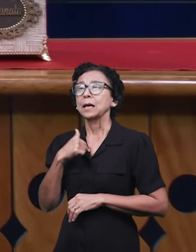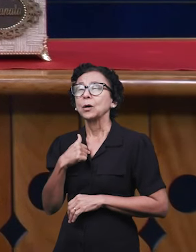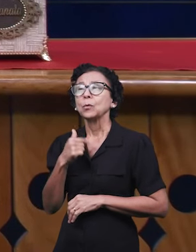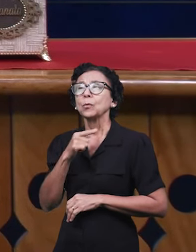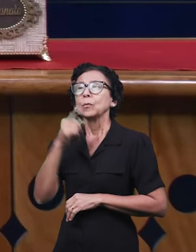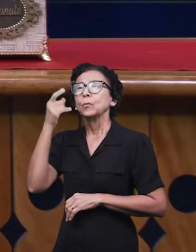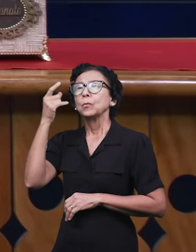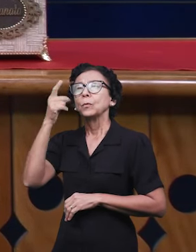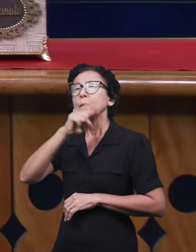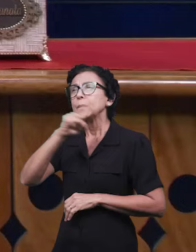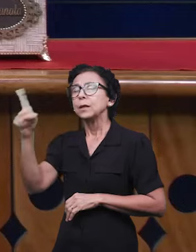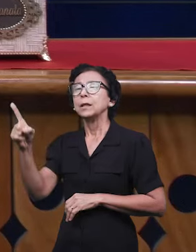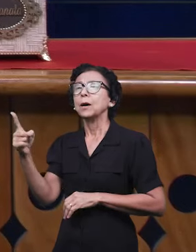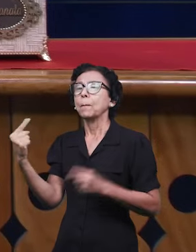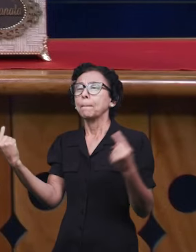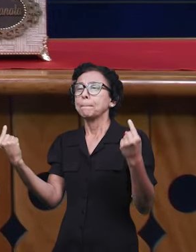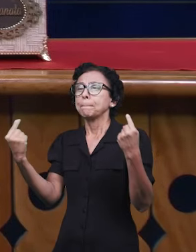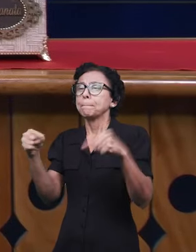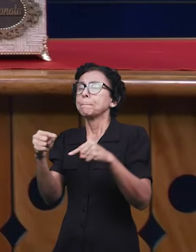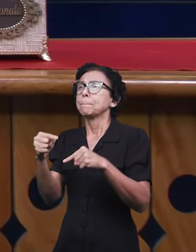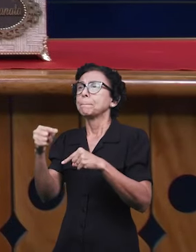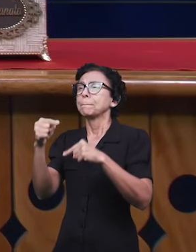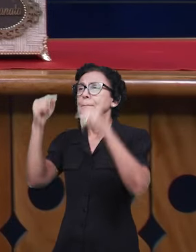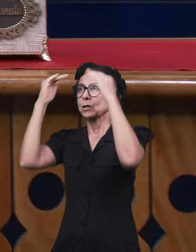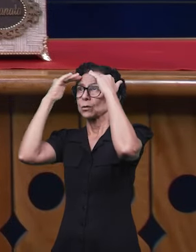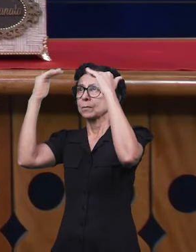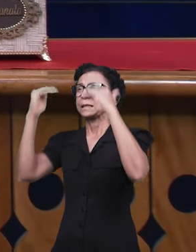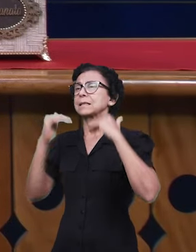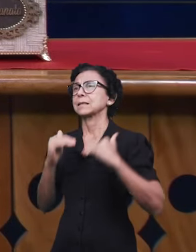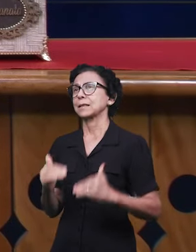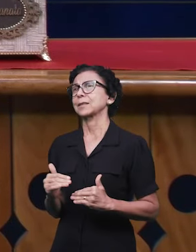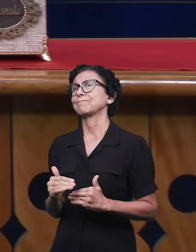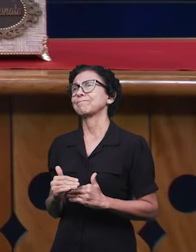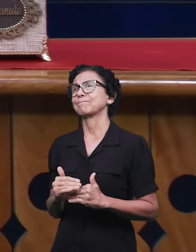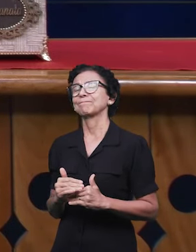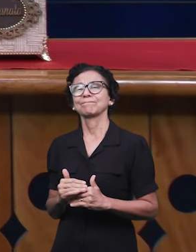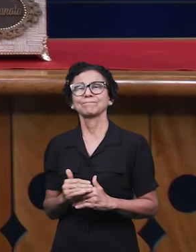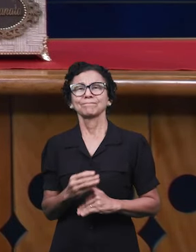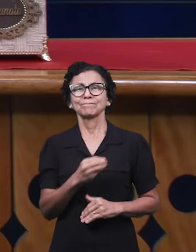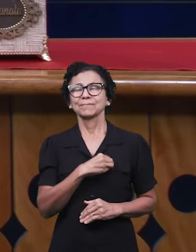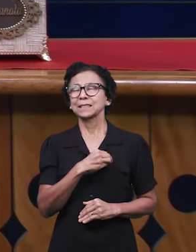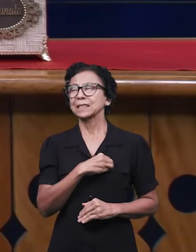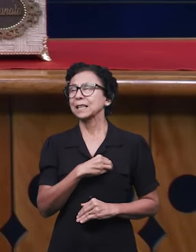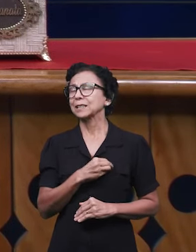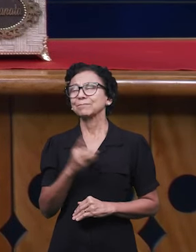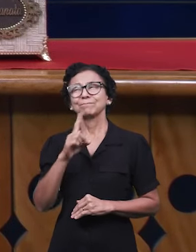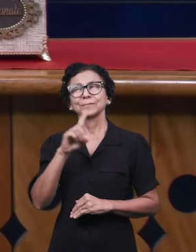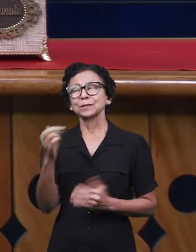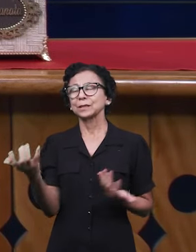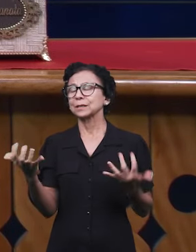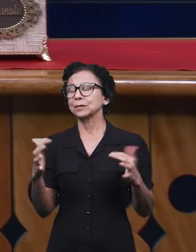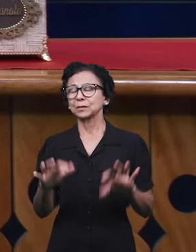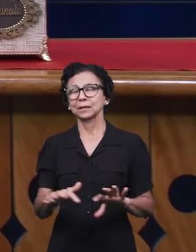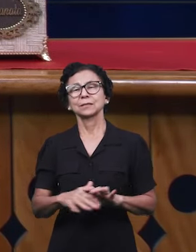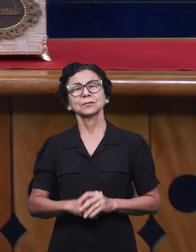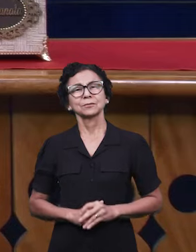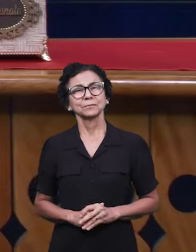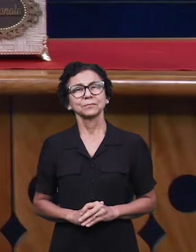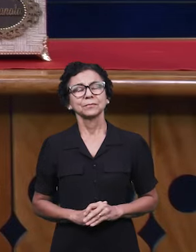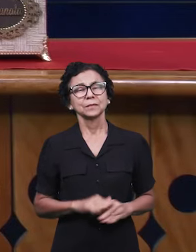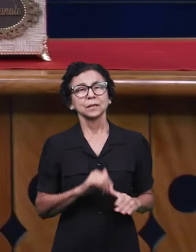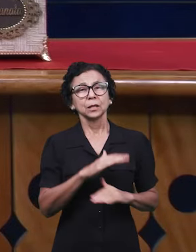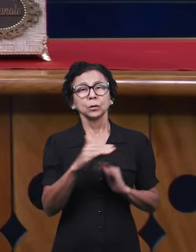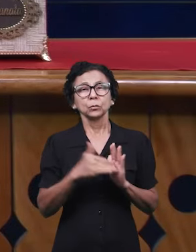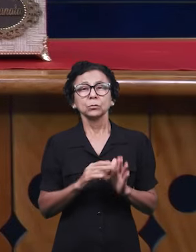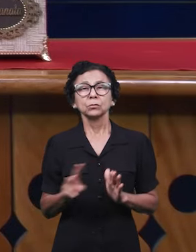para todos que nos ouvem agora, é esse. Guarda a palavra. É tudo que temos